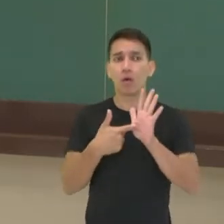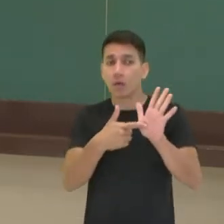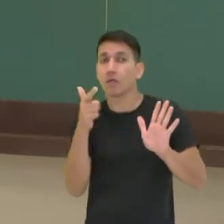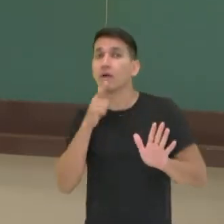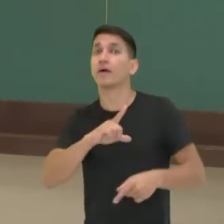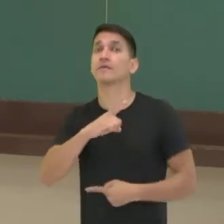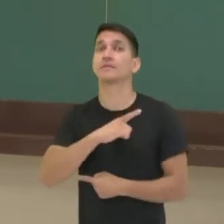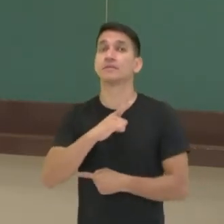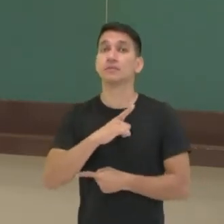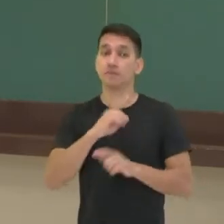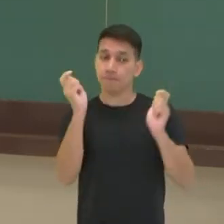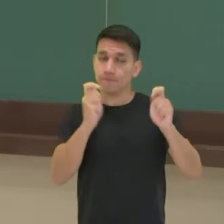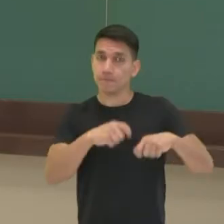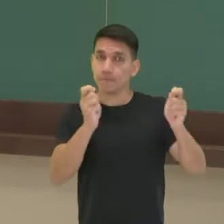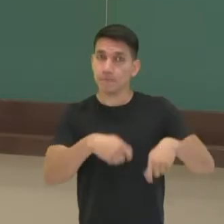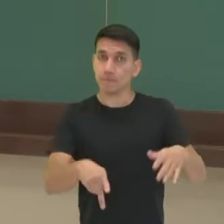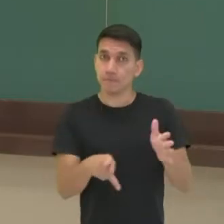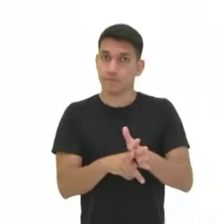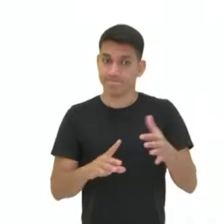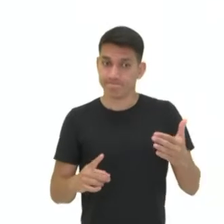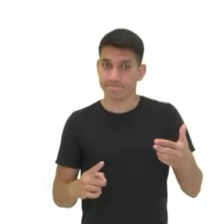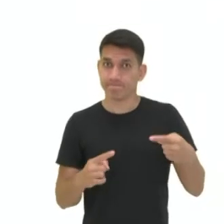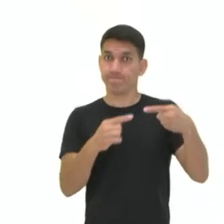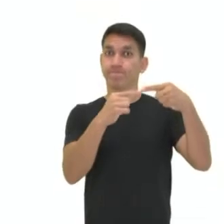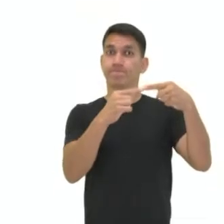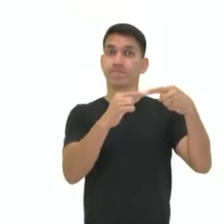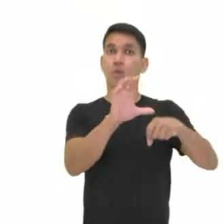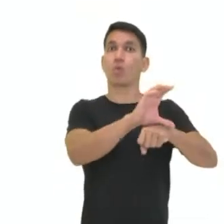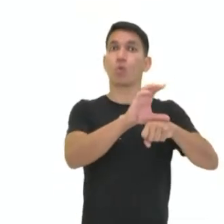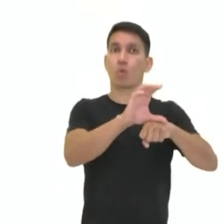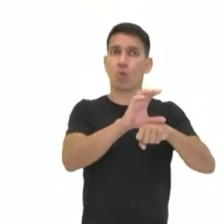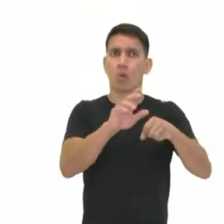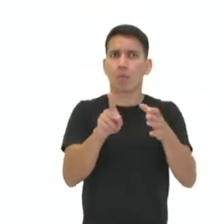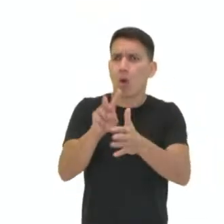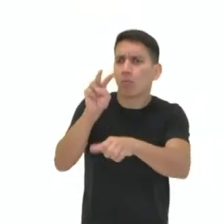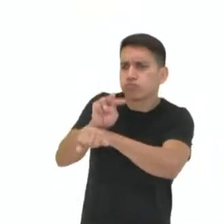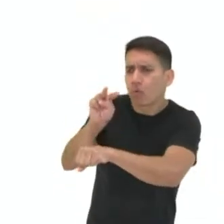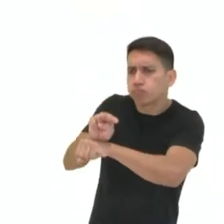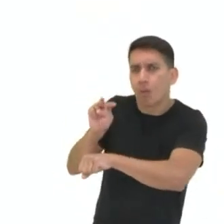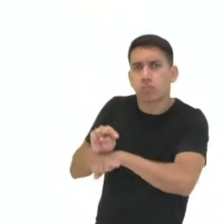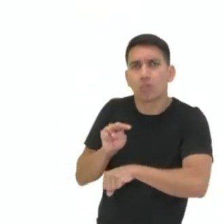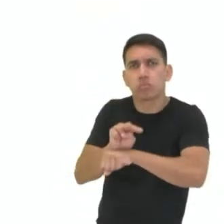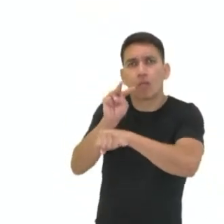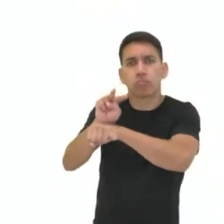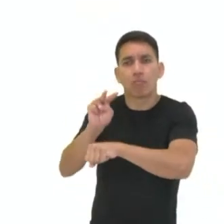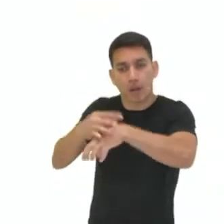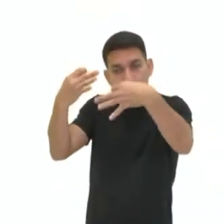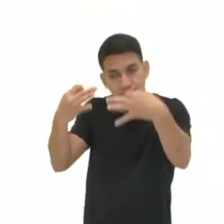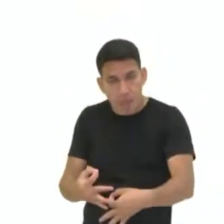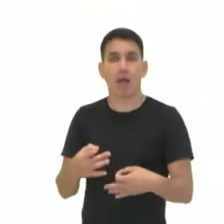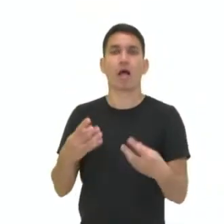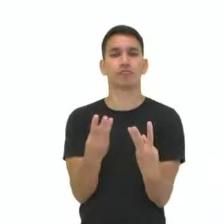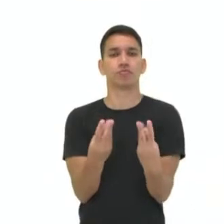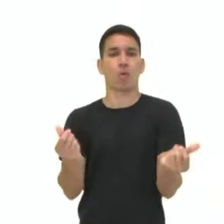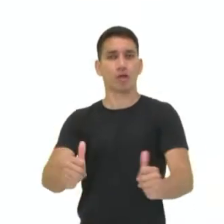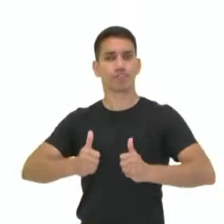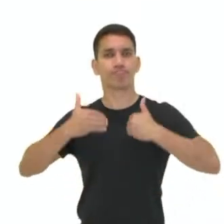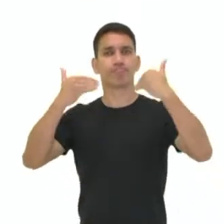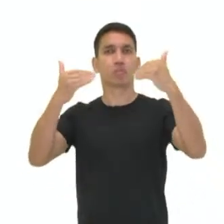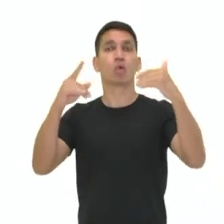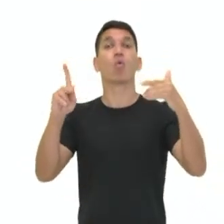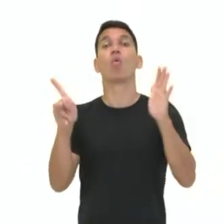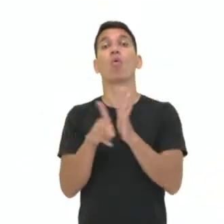e a competência constitucional prevista de zelar pela devida e eficiente aplicação das normas